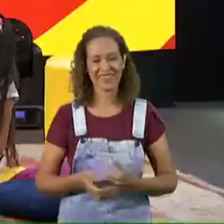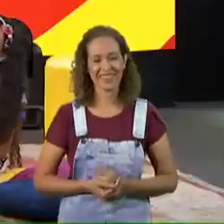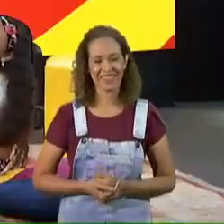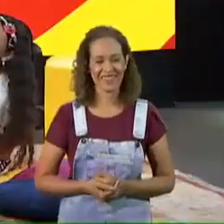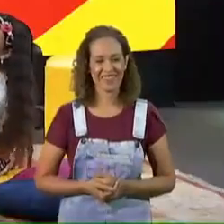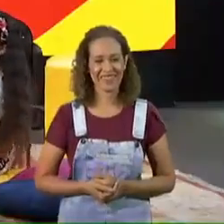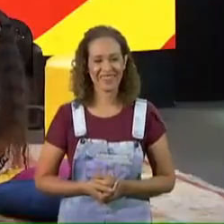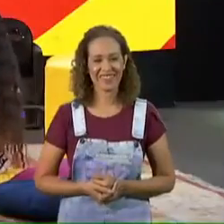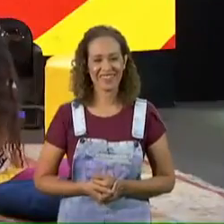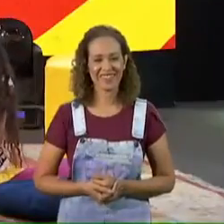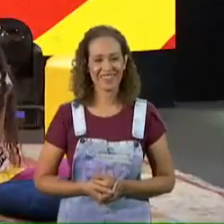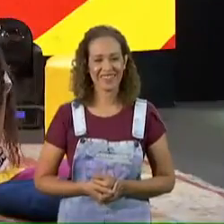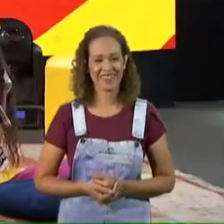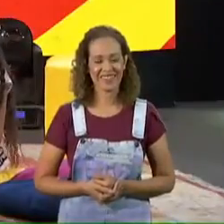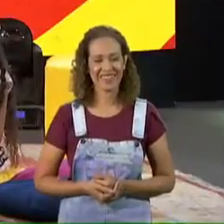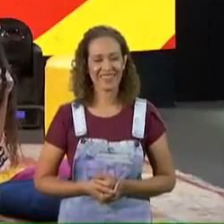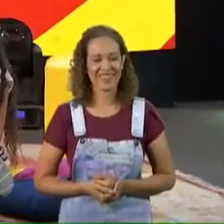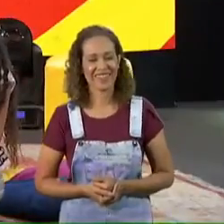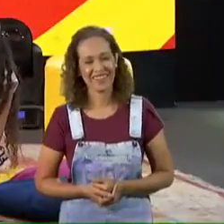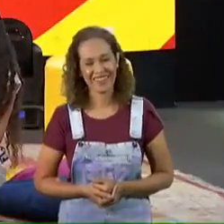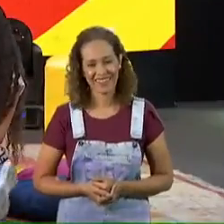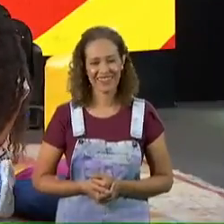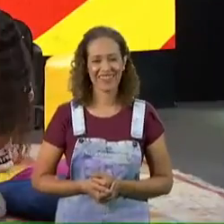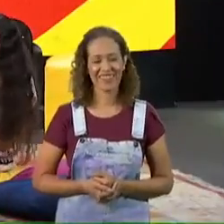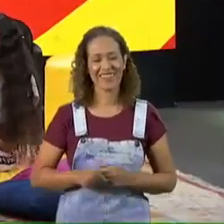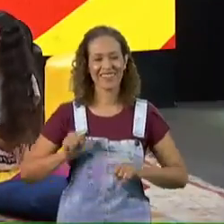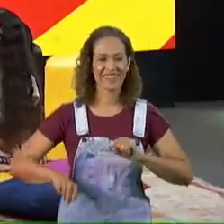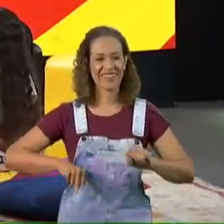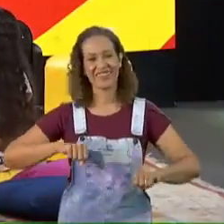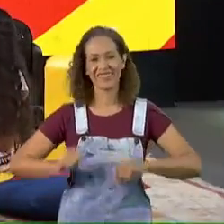faz pocotó. Pocotó, pocotó, pocotó.